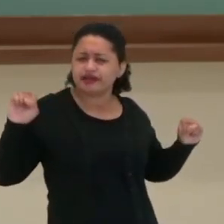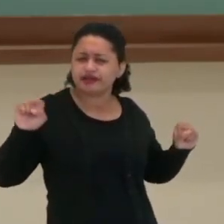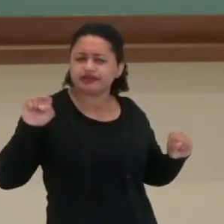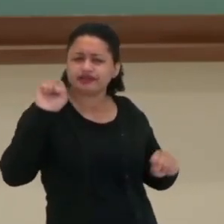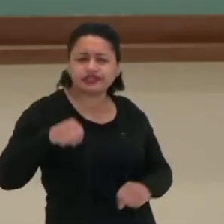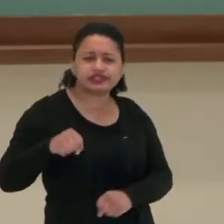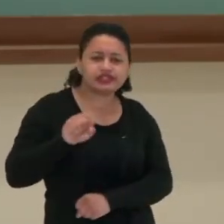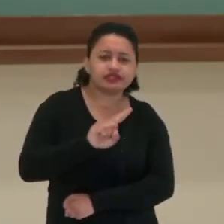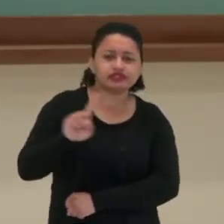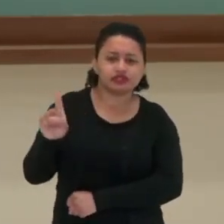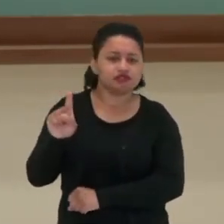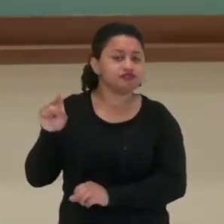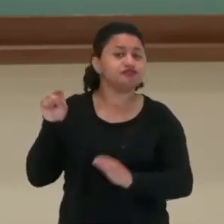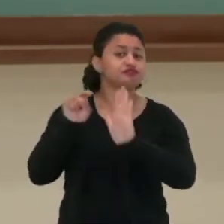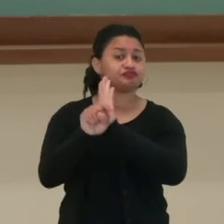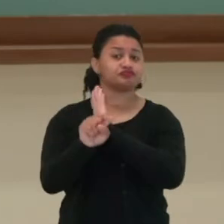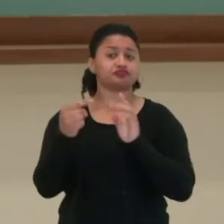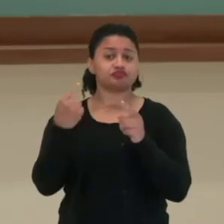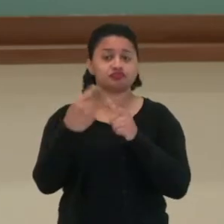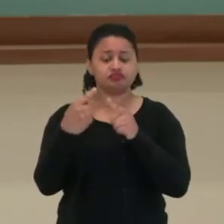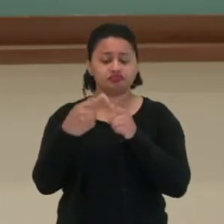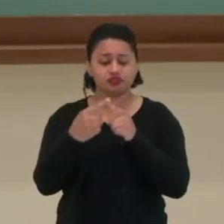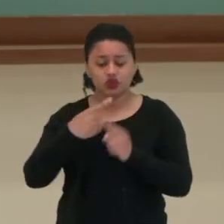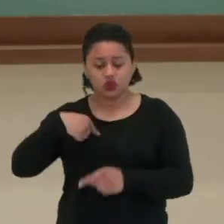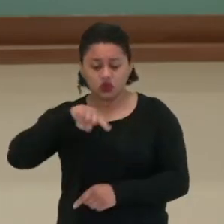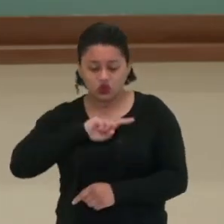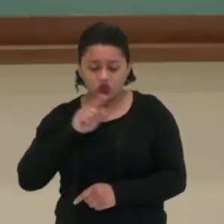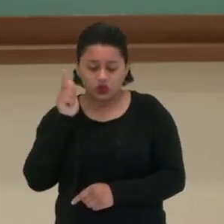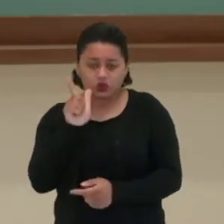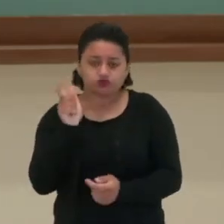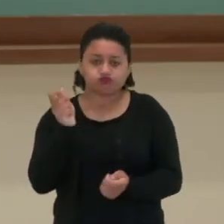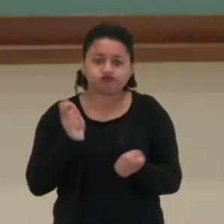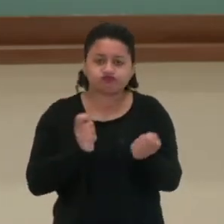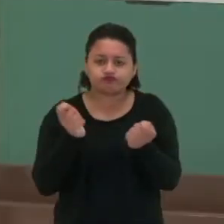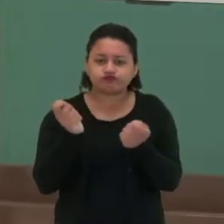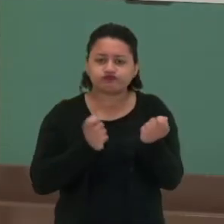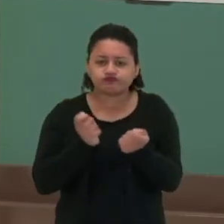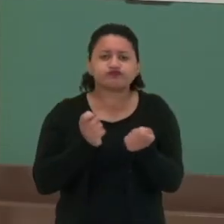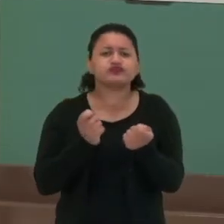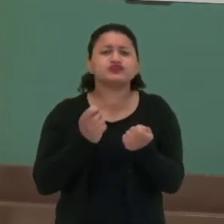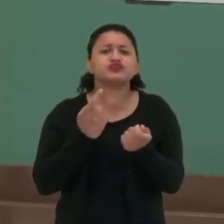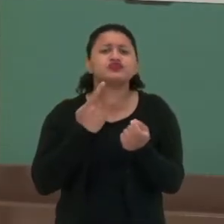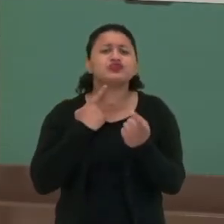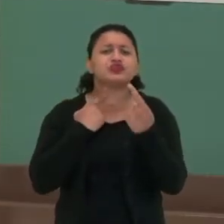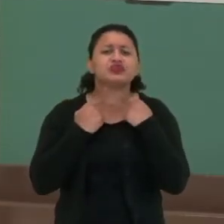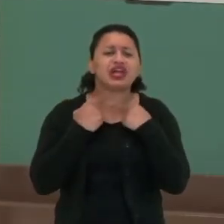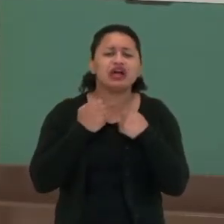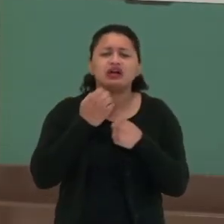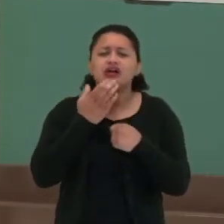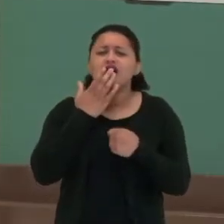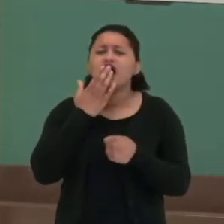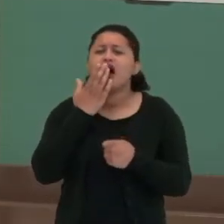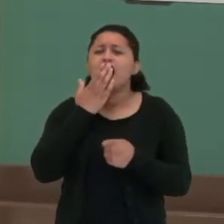E eu pergunto para você, será que nós conseguimos controlar esse simples ato